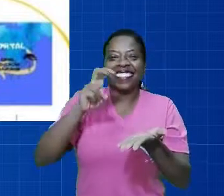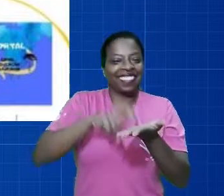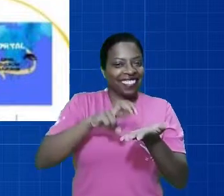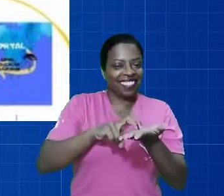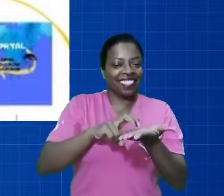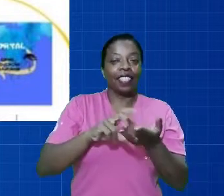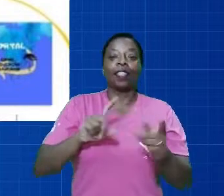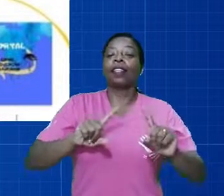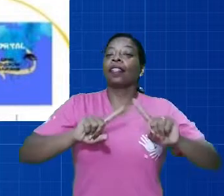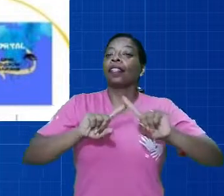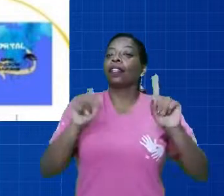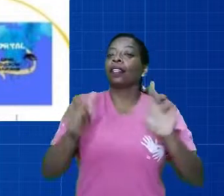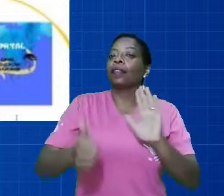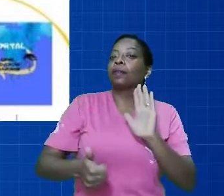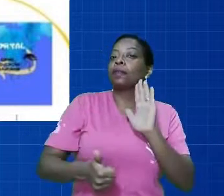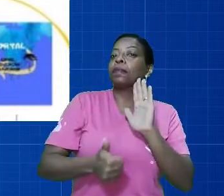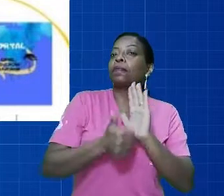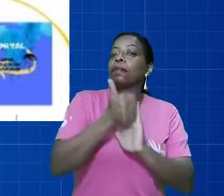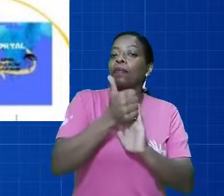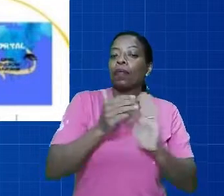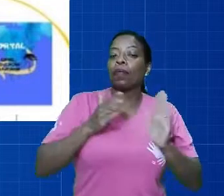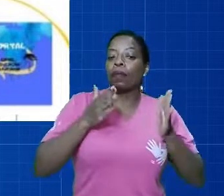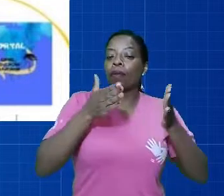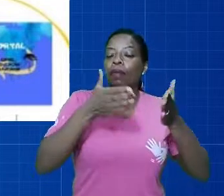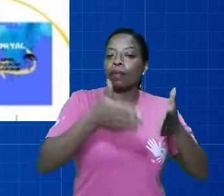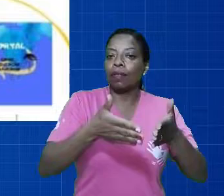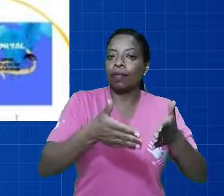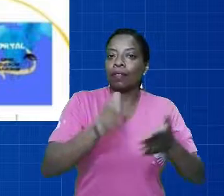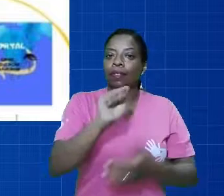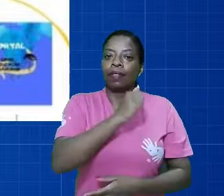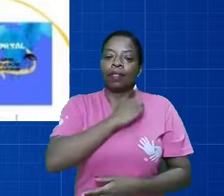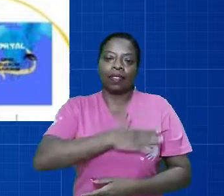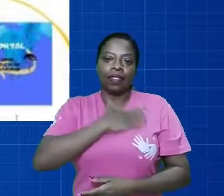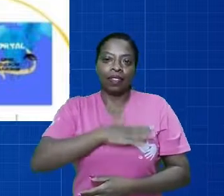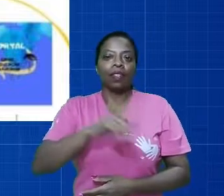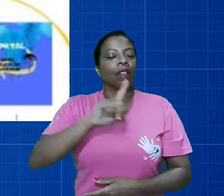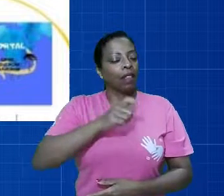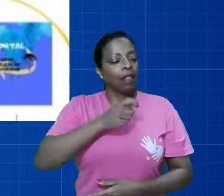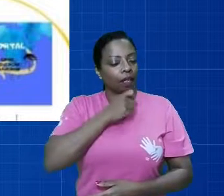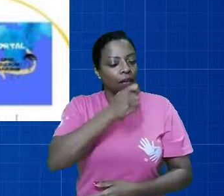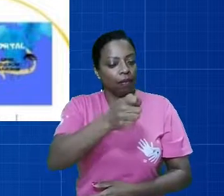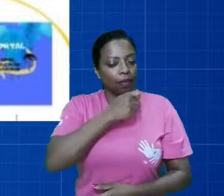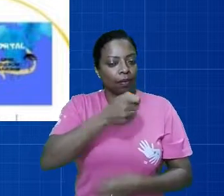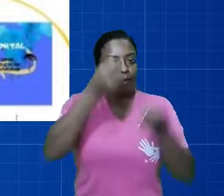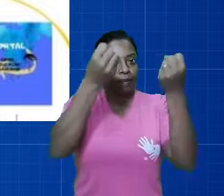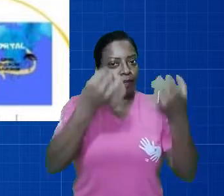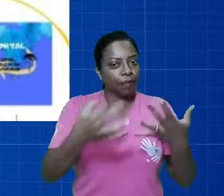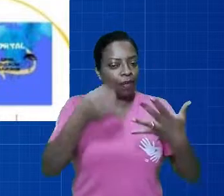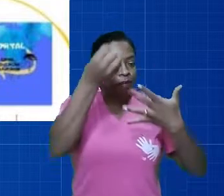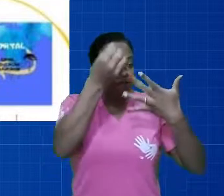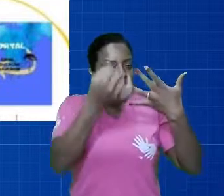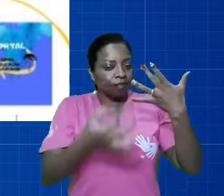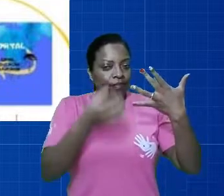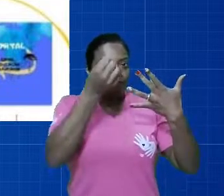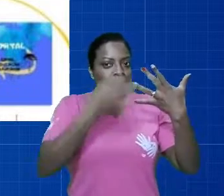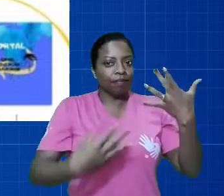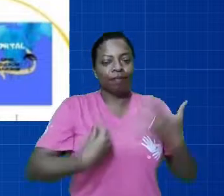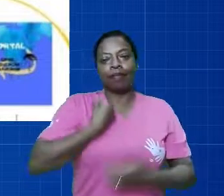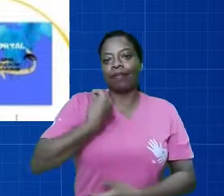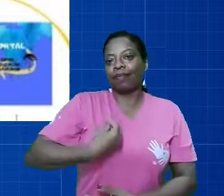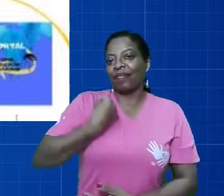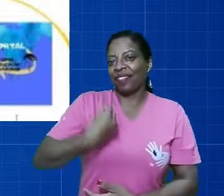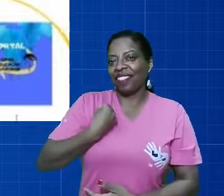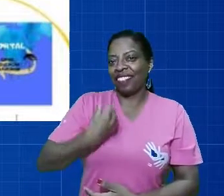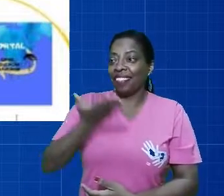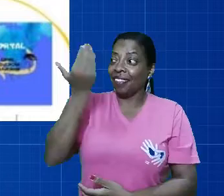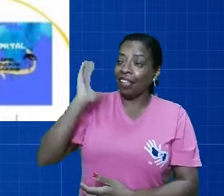manhã, sendo que na primeira etapa do mês de agosto apresentaremos alguns depoimentos dos profissionais em determinado momento